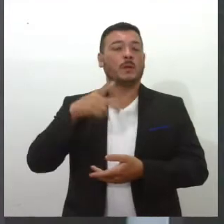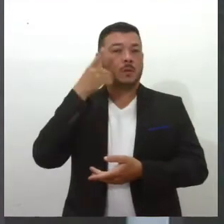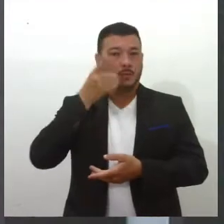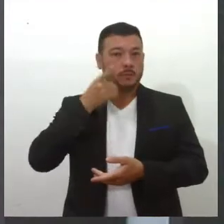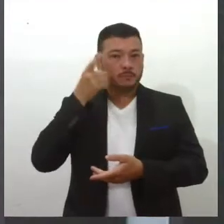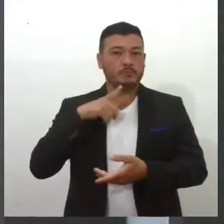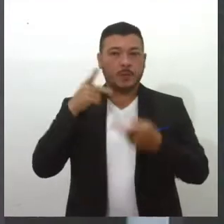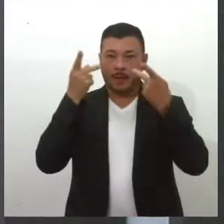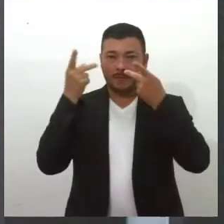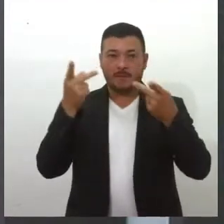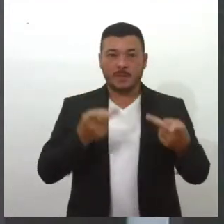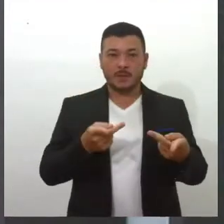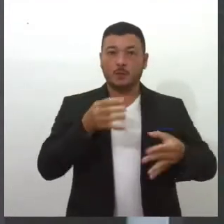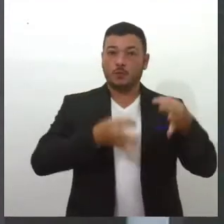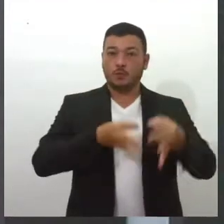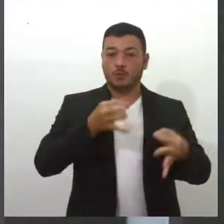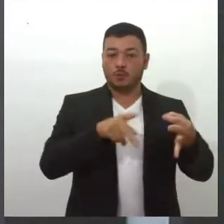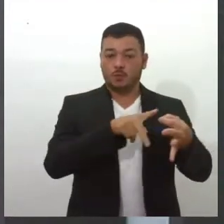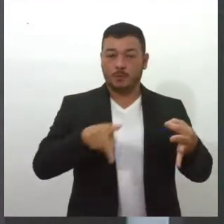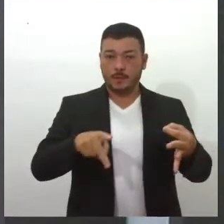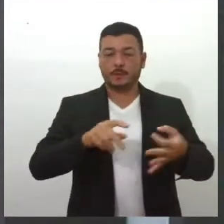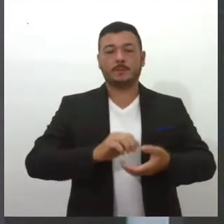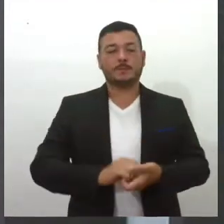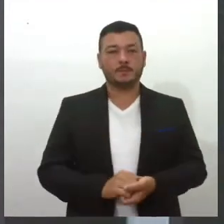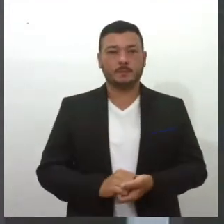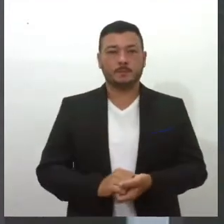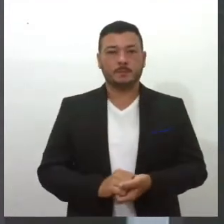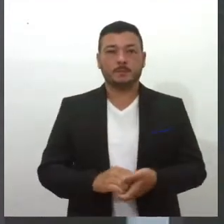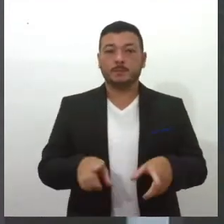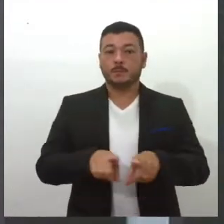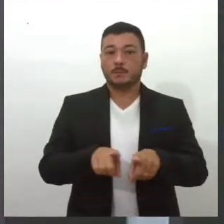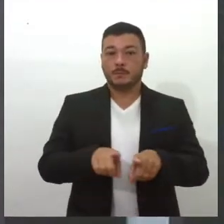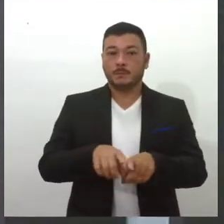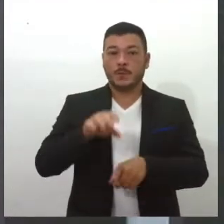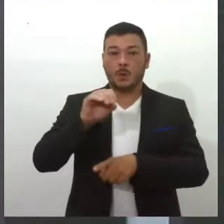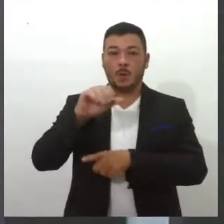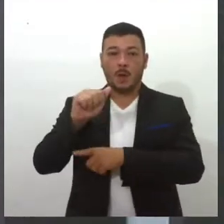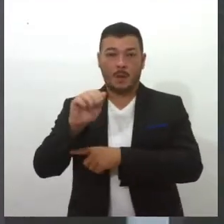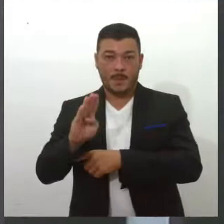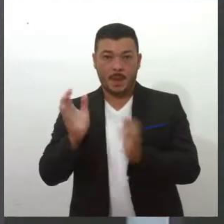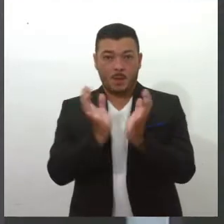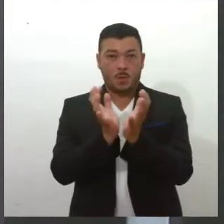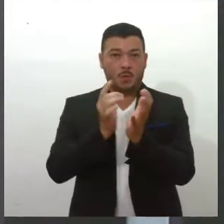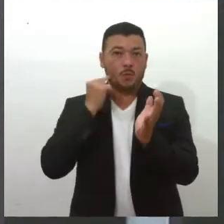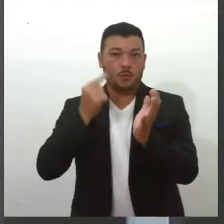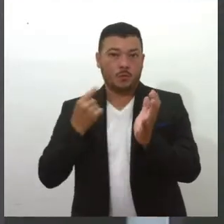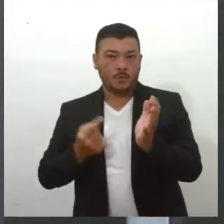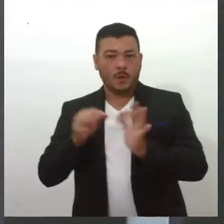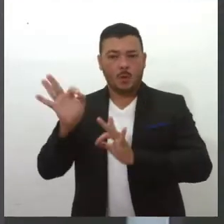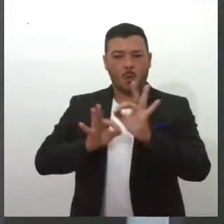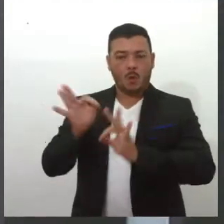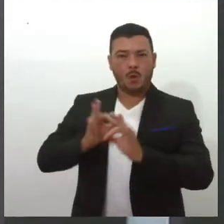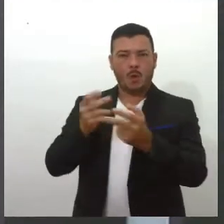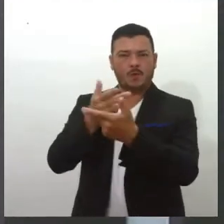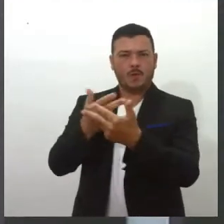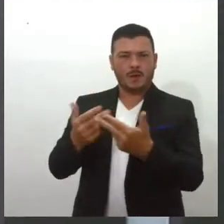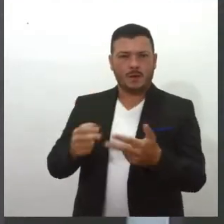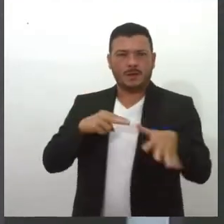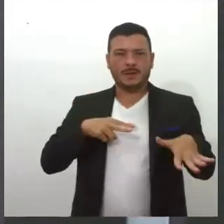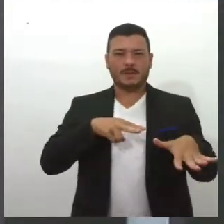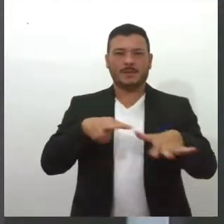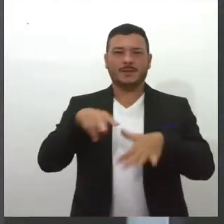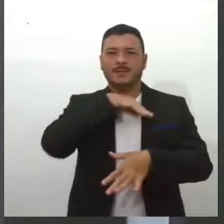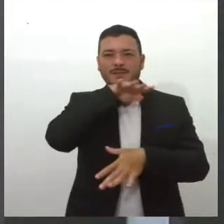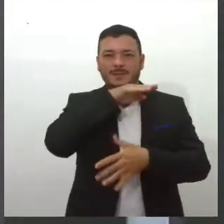visita do presidente do Tribunal de Justiça de Sergipe. A OAB Sergipe promove série de atividades na Semana Mundial dos